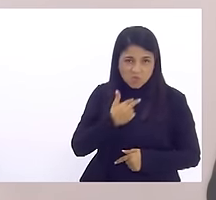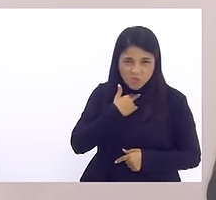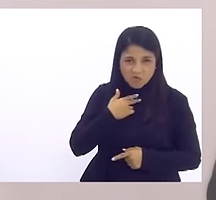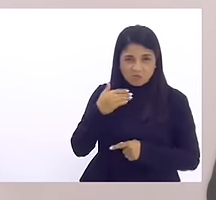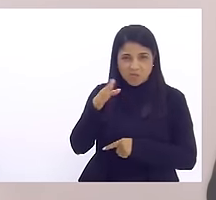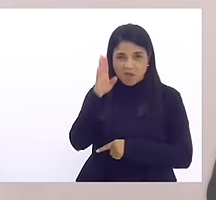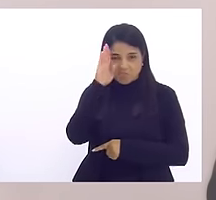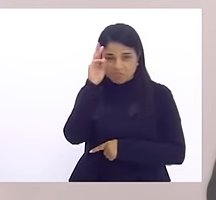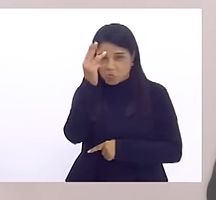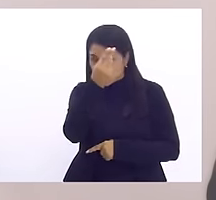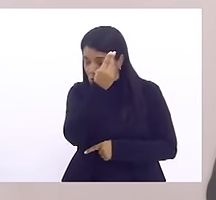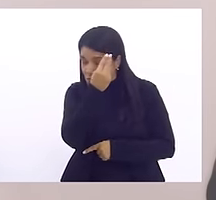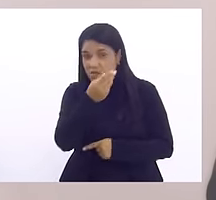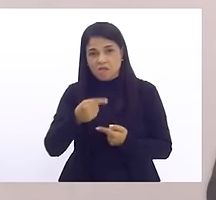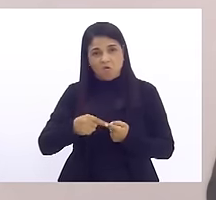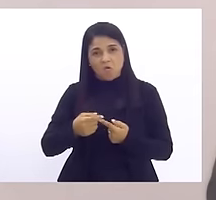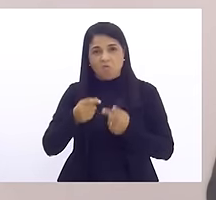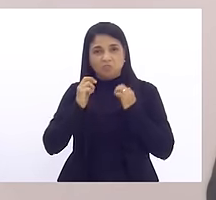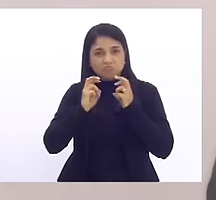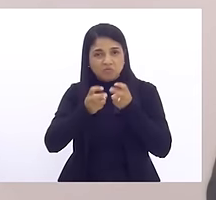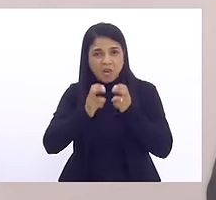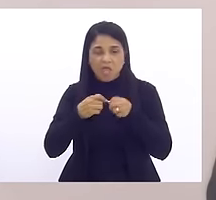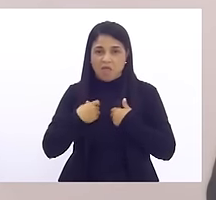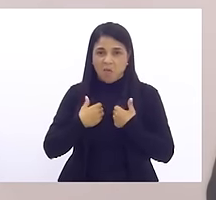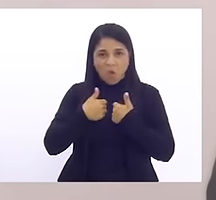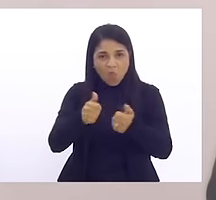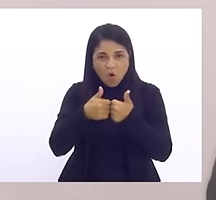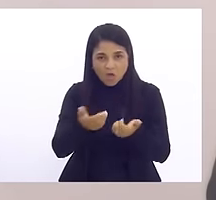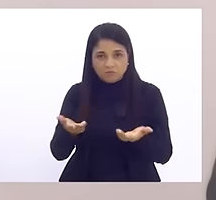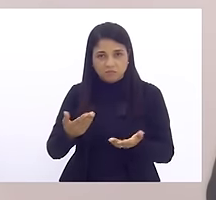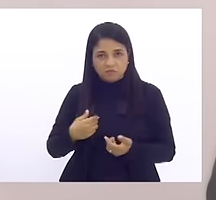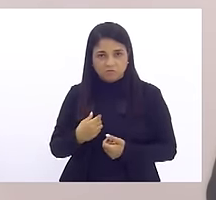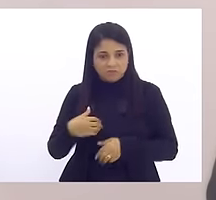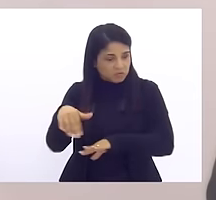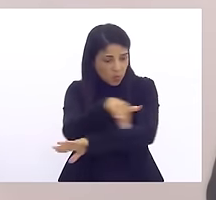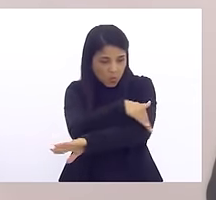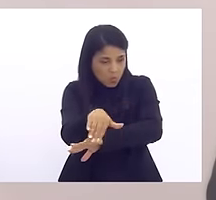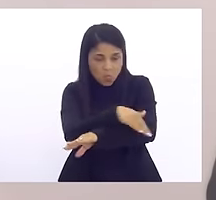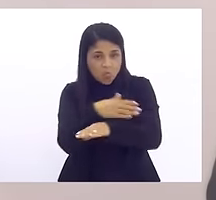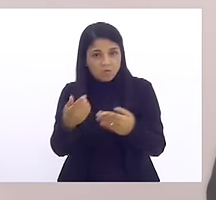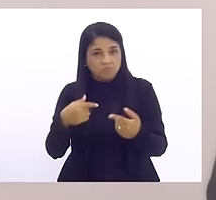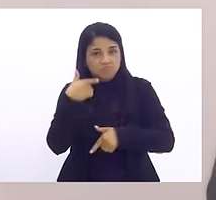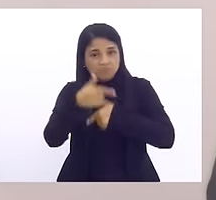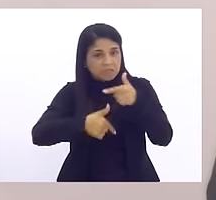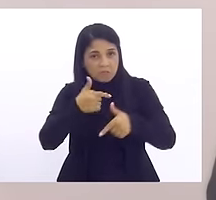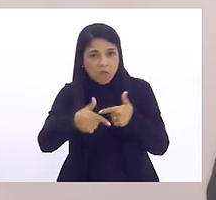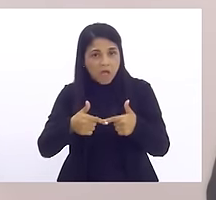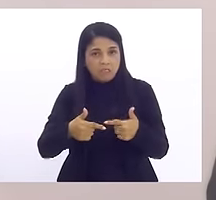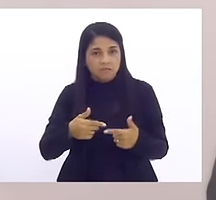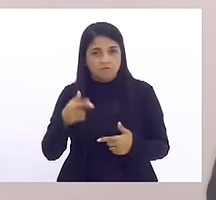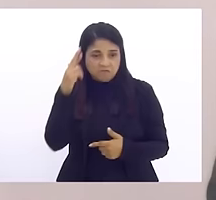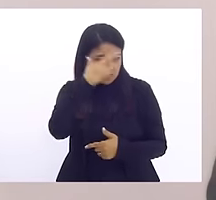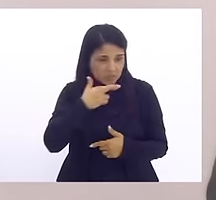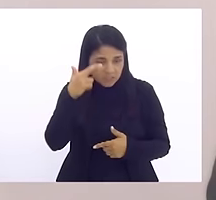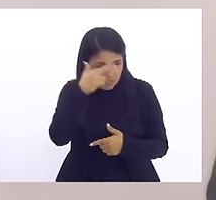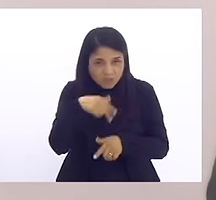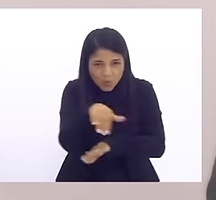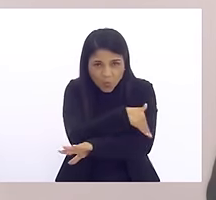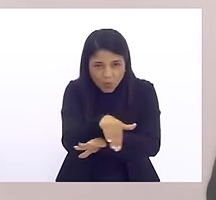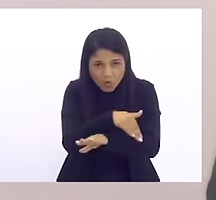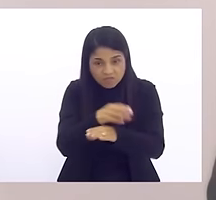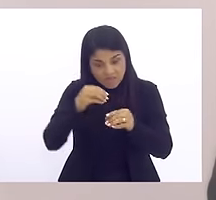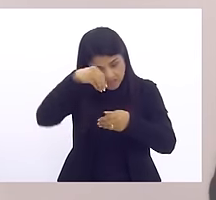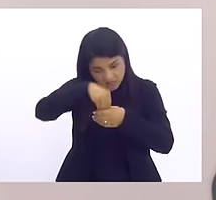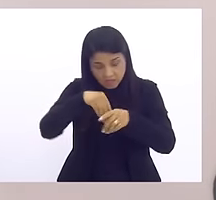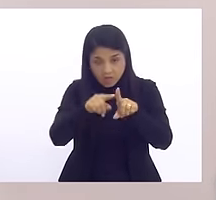pegar um ônibus pegar um trem para ir trabalhar a senhora não trabalha na rua o senhor não bota a cara na rua para fiscalizar nada ficar dentro de gabinete para que precisa